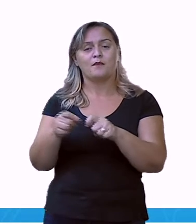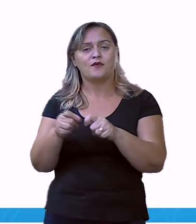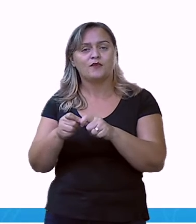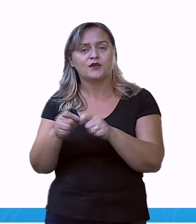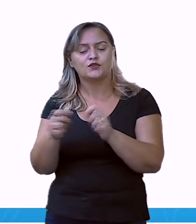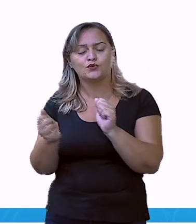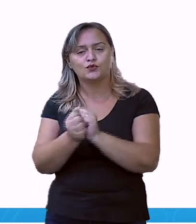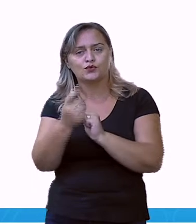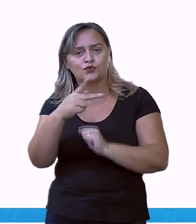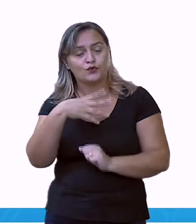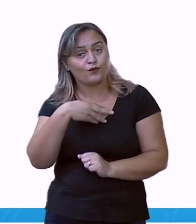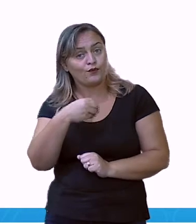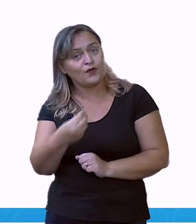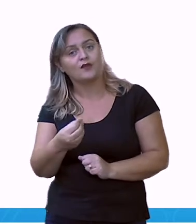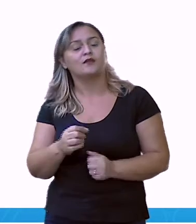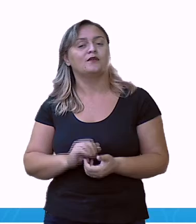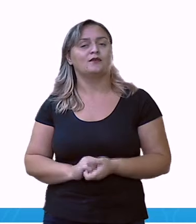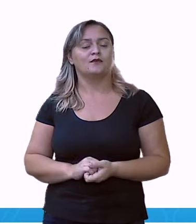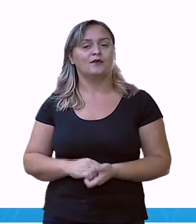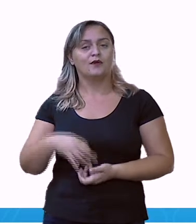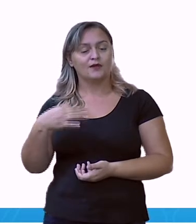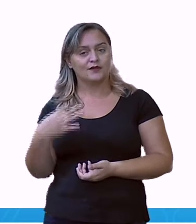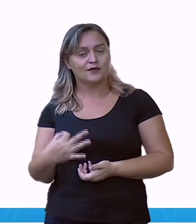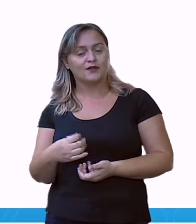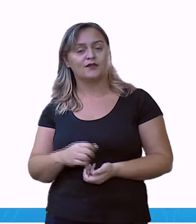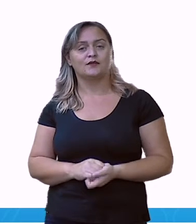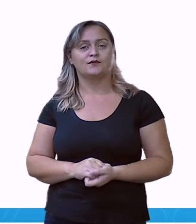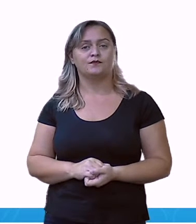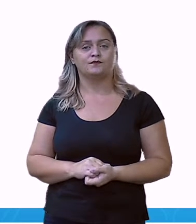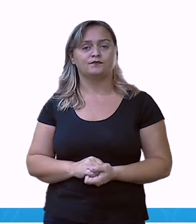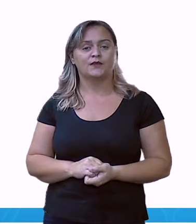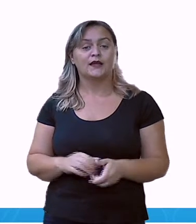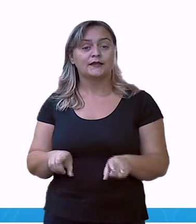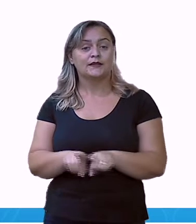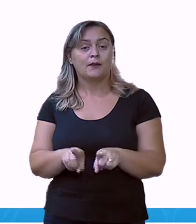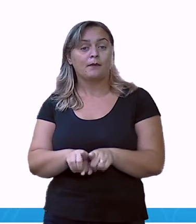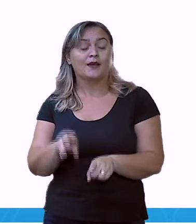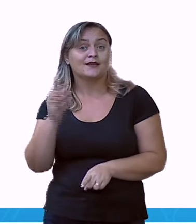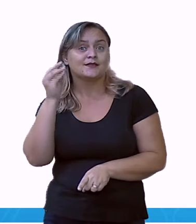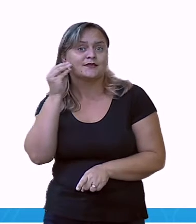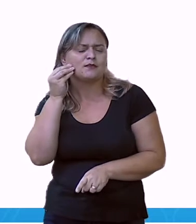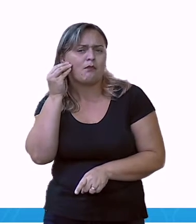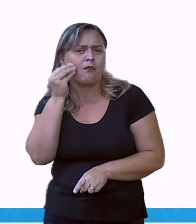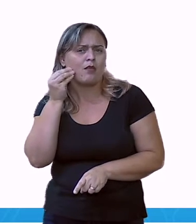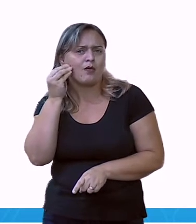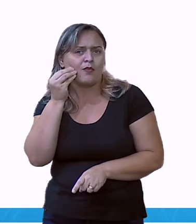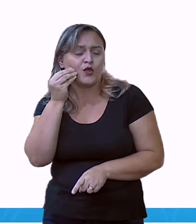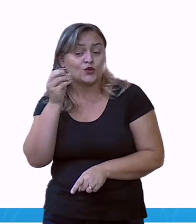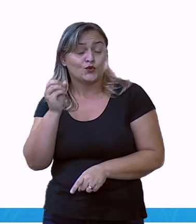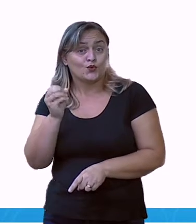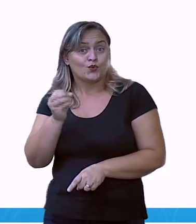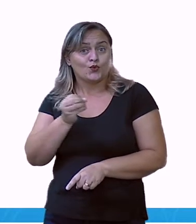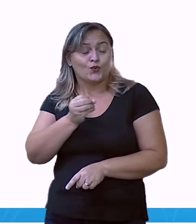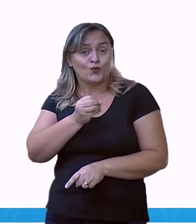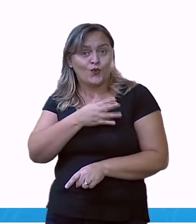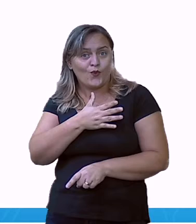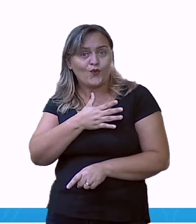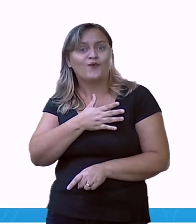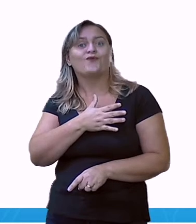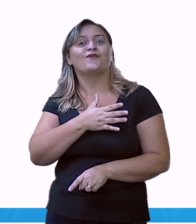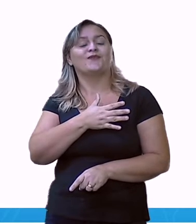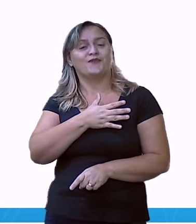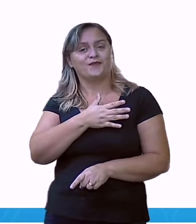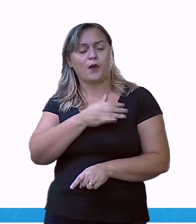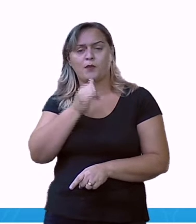você fazer os estímulos com ele. Experimente algo, algo novo. Por exemplo, se você tentar algo e